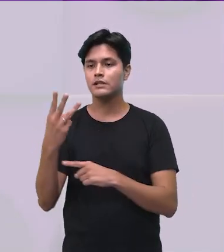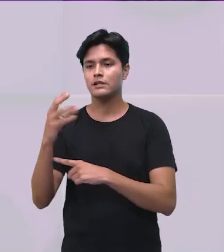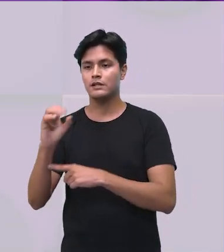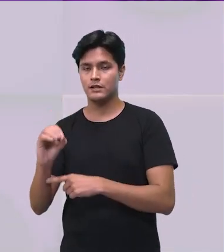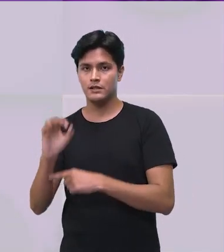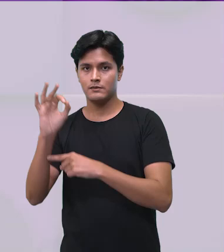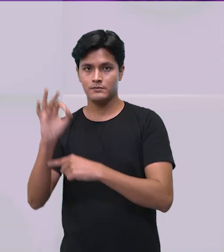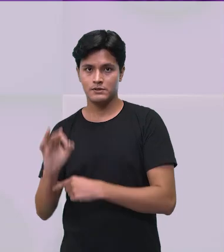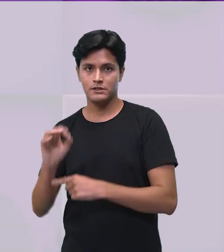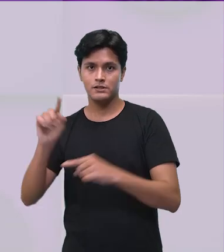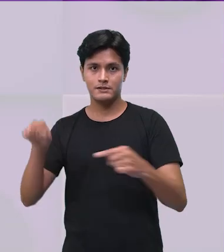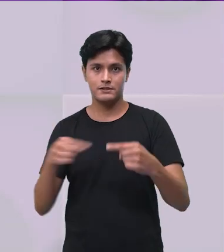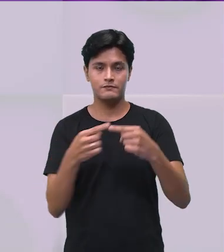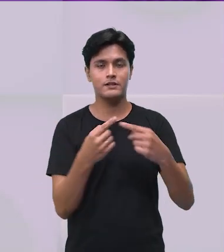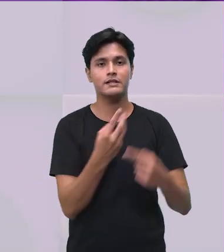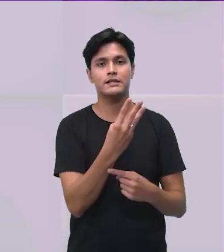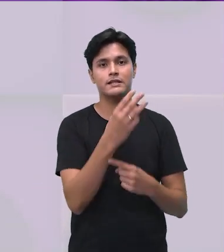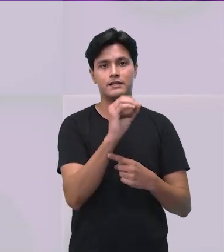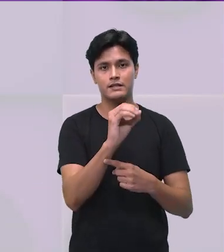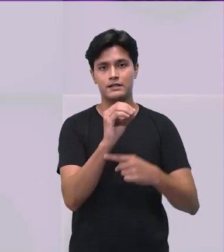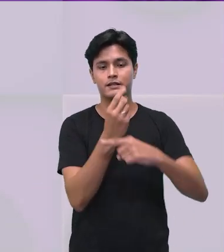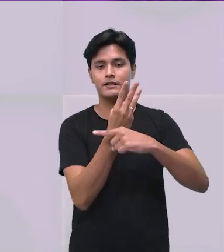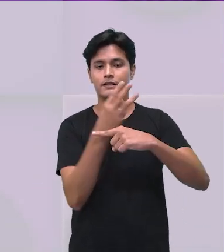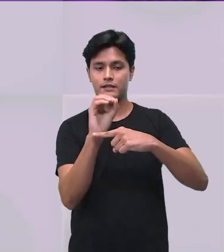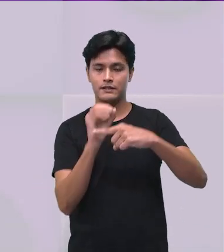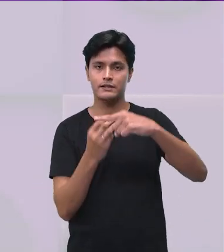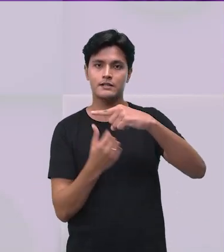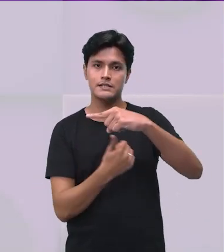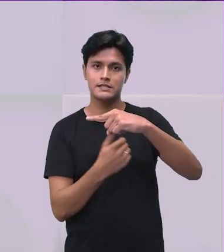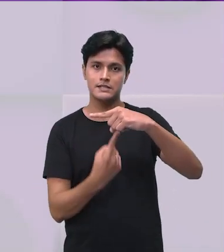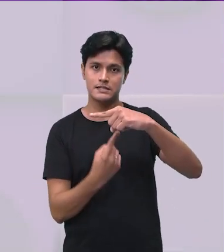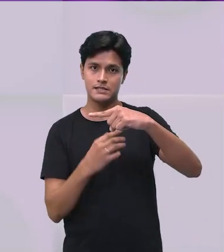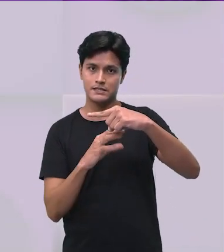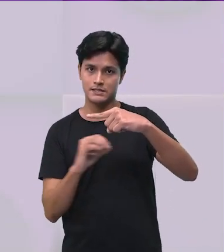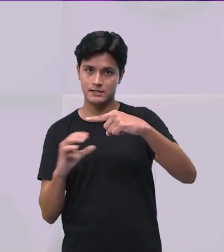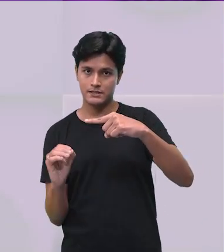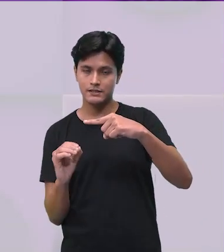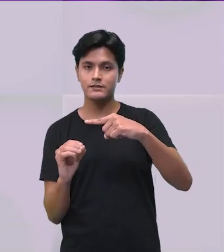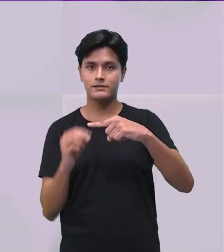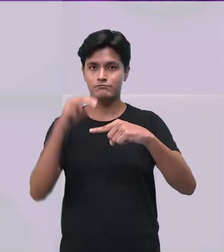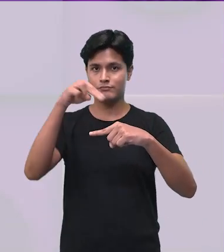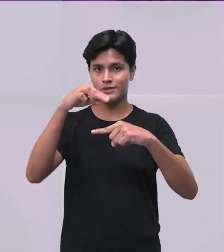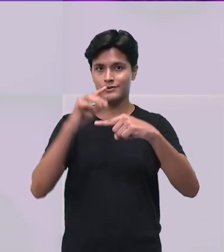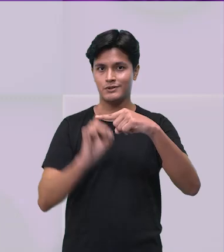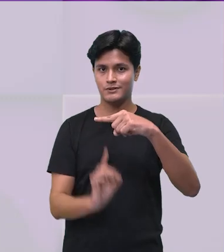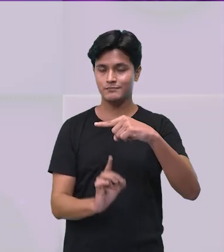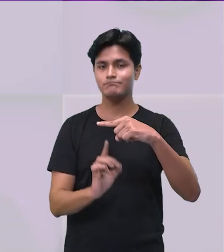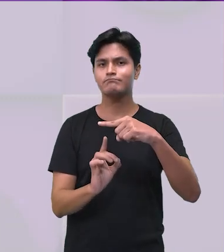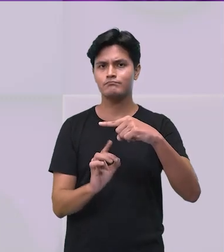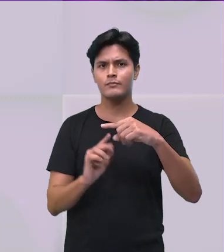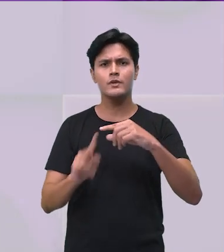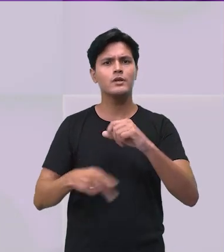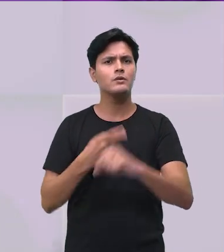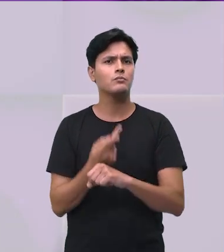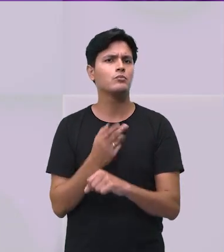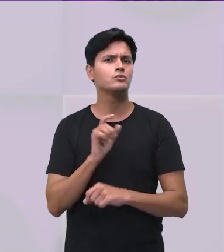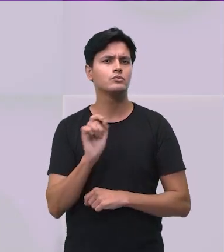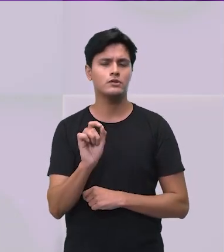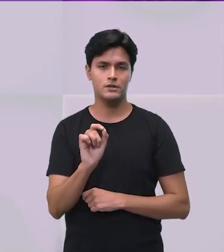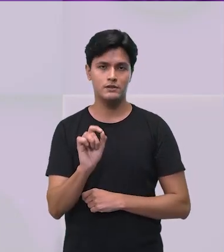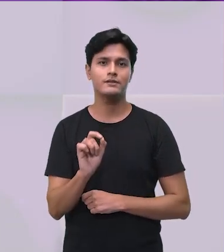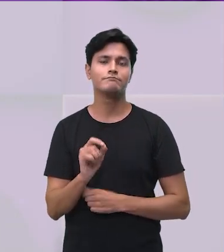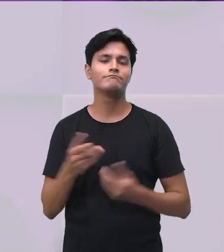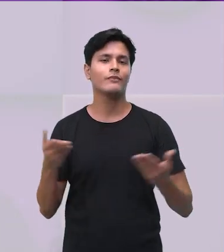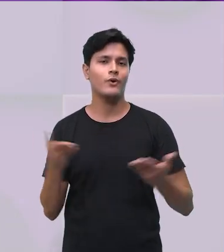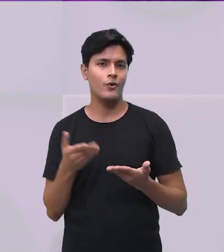dividido por 100. 30 no numerador, 100 no denominador. Tá ok? E depois, o que a gente faz? É o que vamos